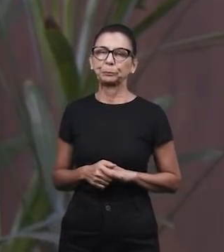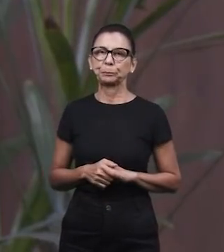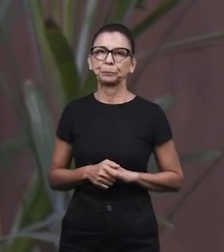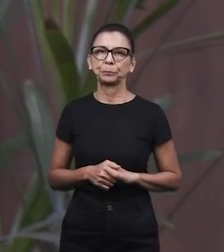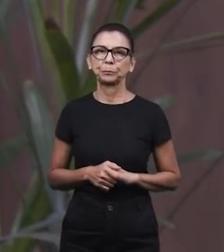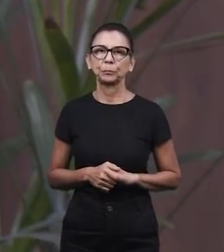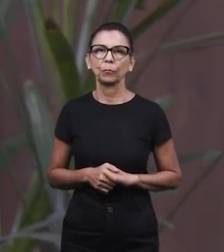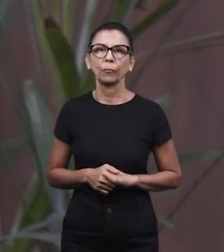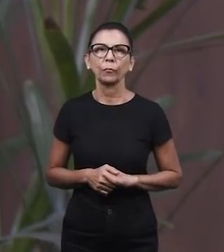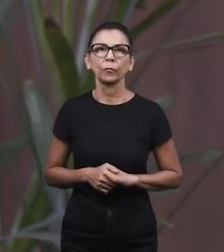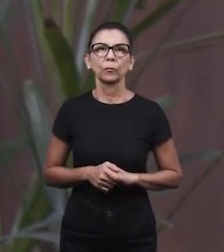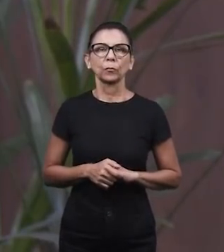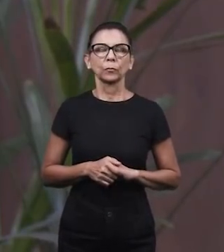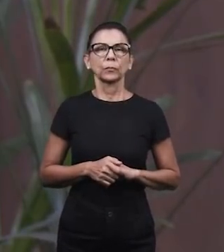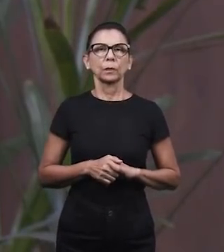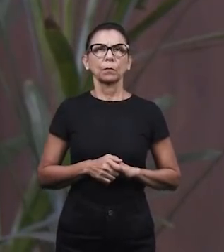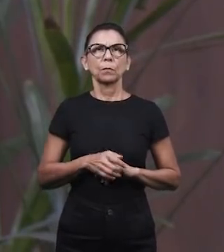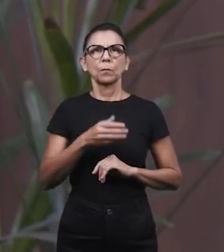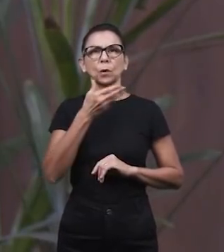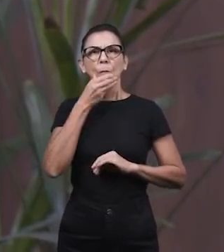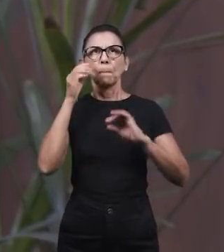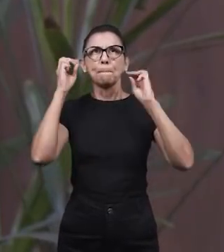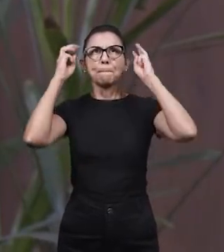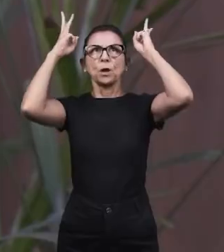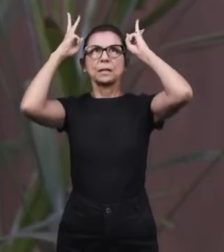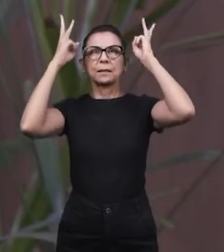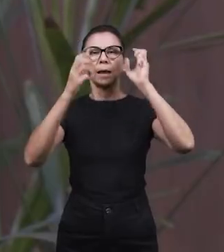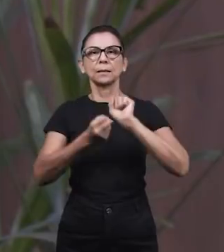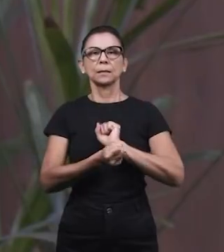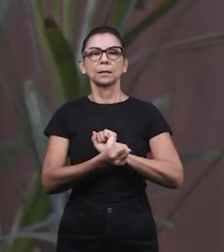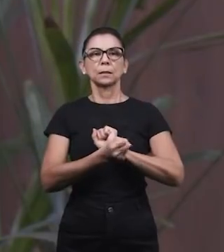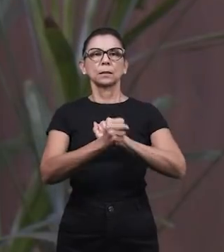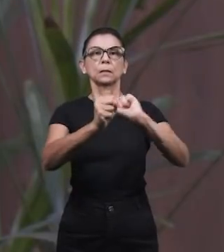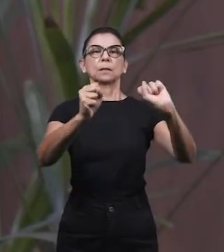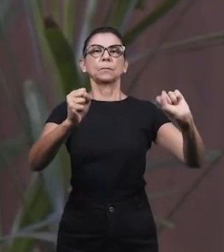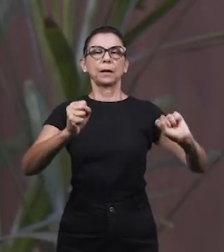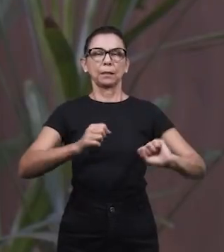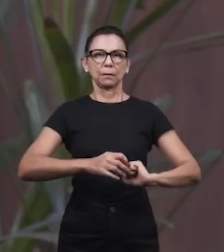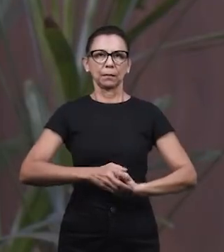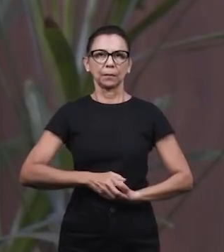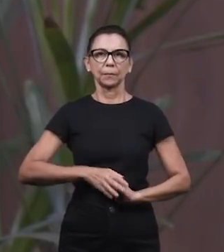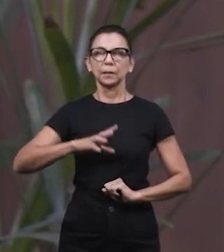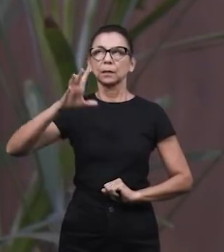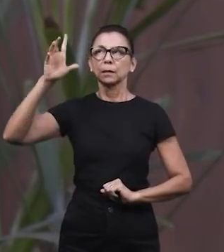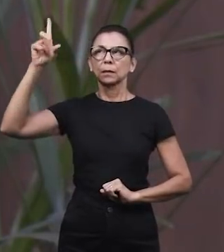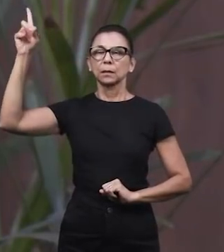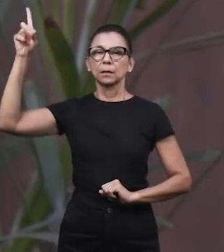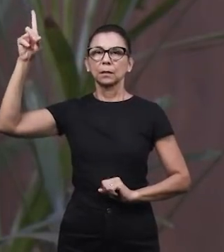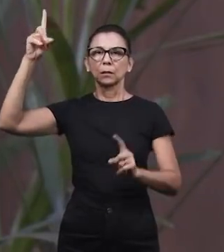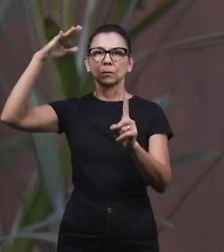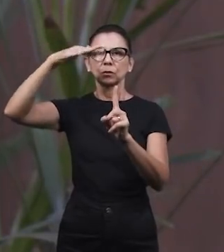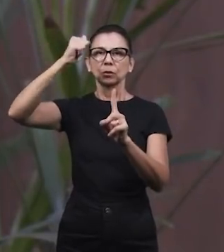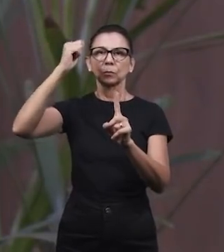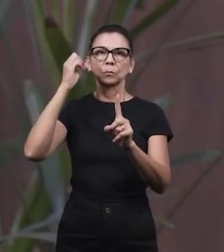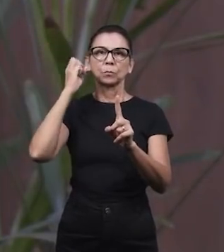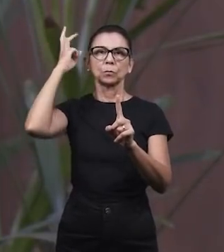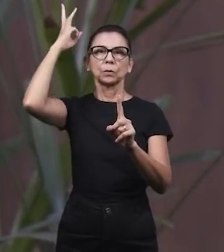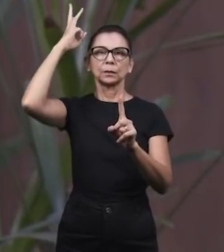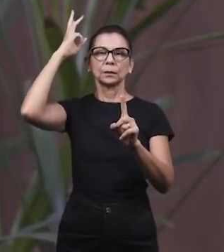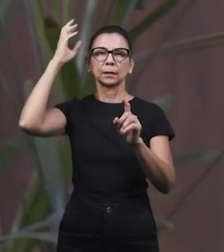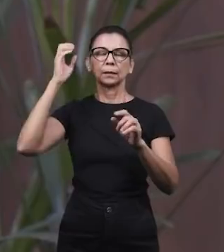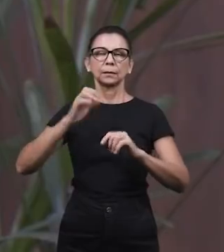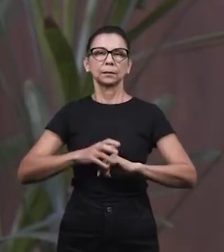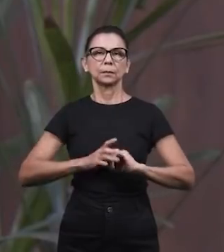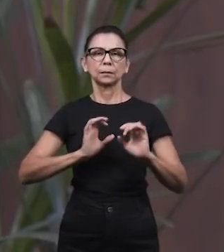uma alegoria, Moisés o libertador. Ou seja, Deus levantou Moisés, quer dizer, escolheu